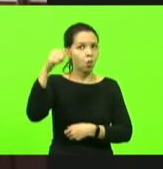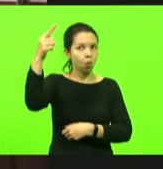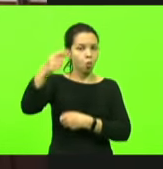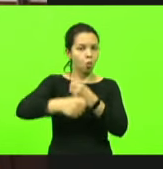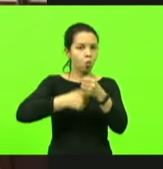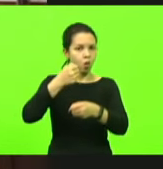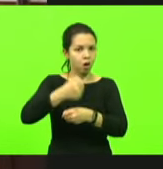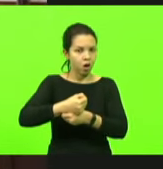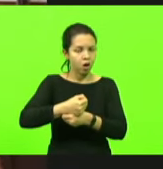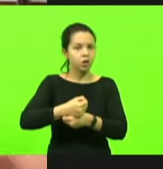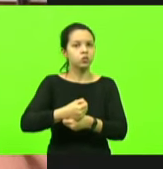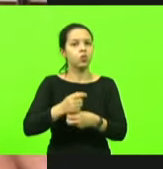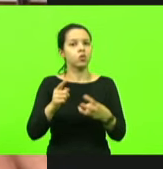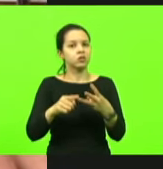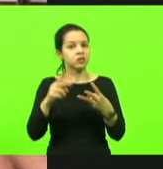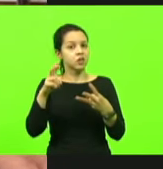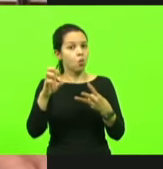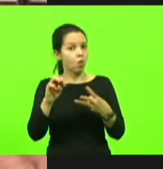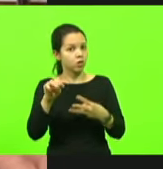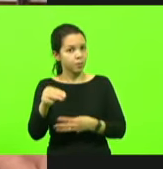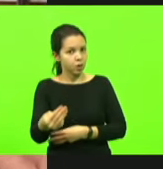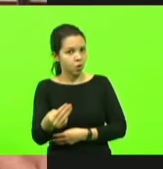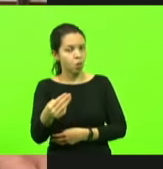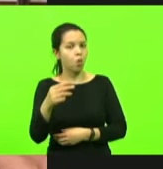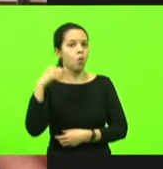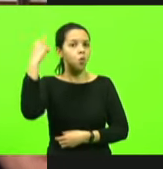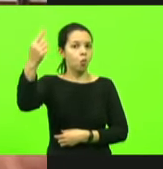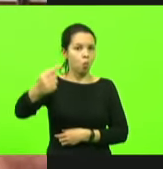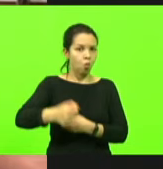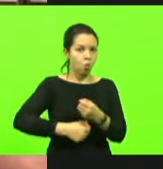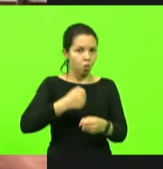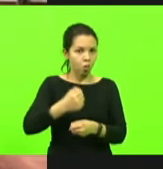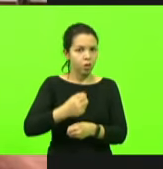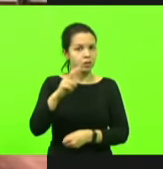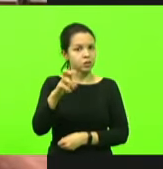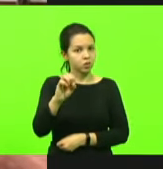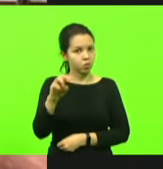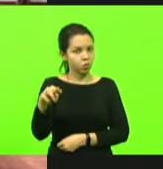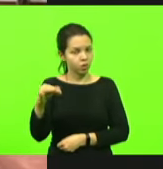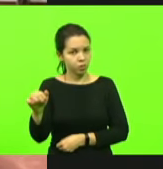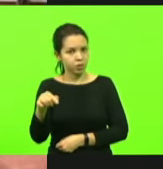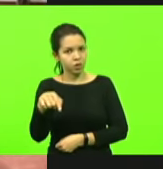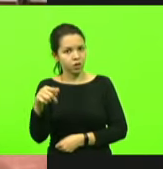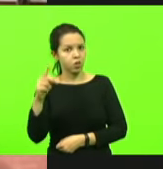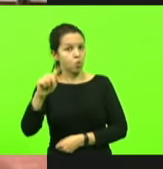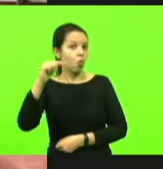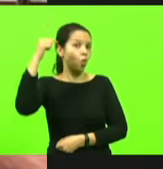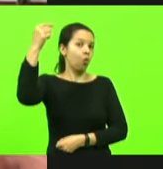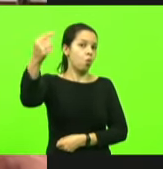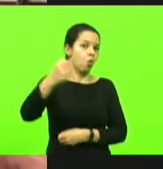2, 50 milhões no trecho 3 e 4 esse ano e 50 milhões no trecho 3 e 4 ano que vem.